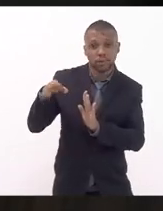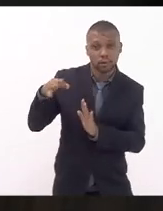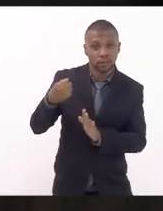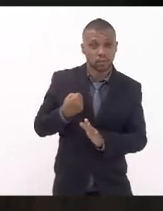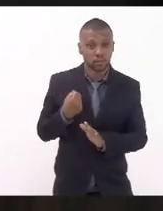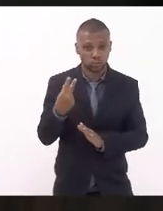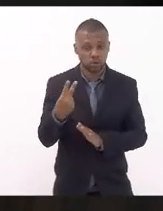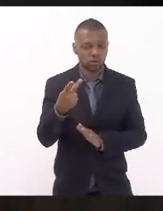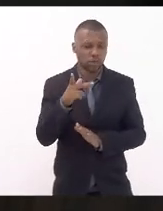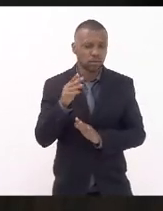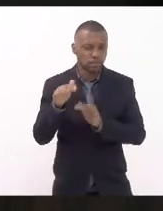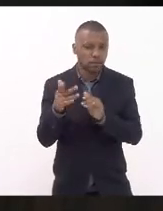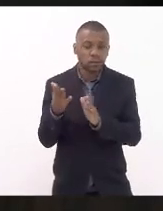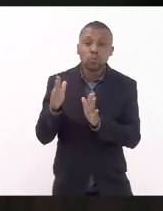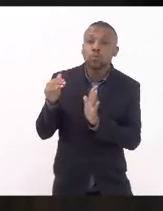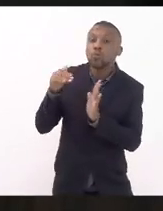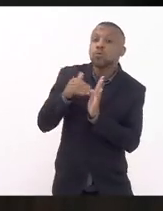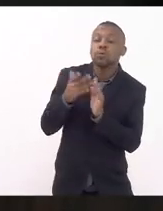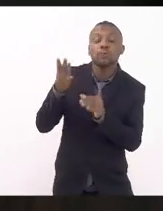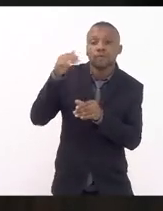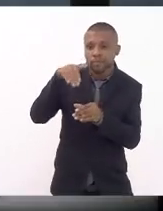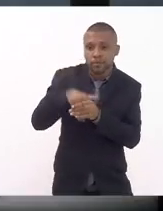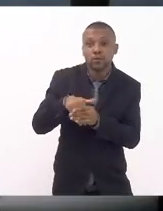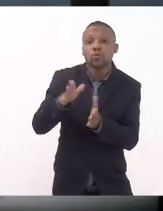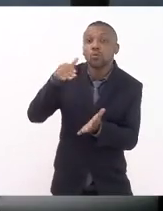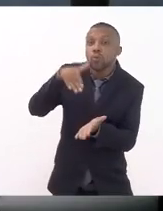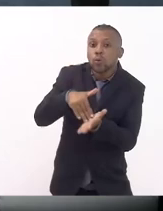trabalhos à ordem aqui e votei o último.